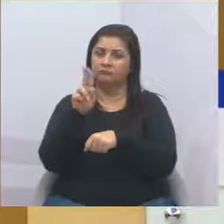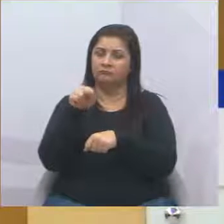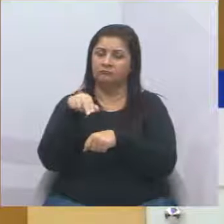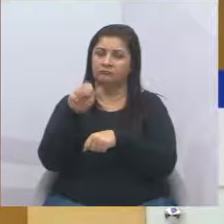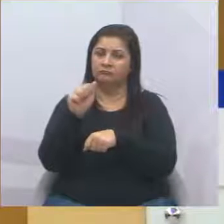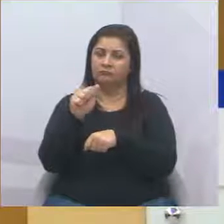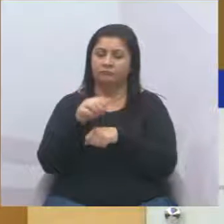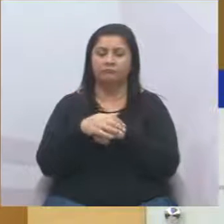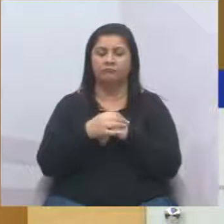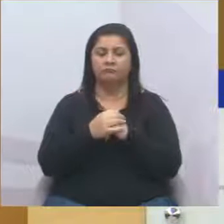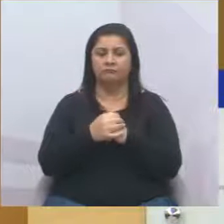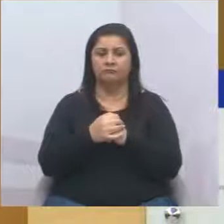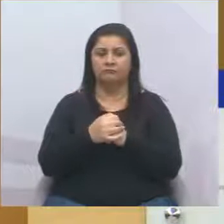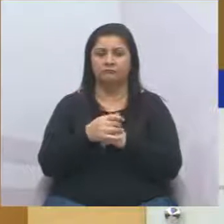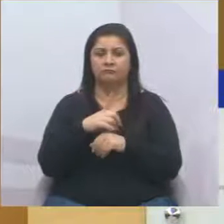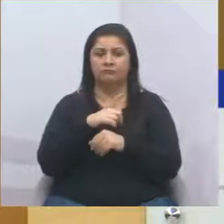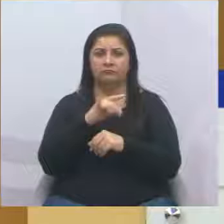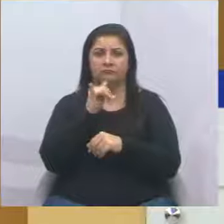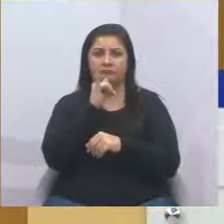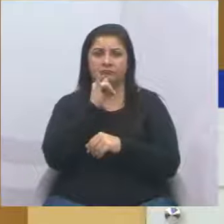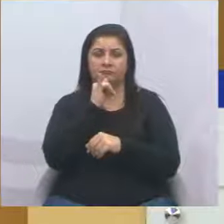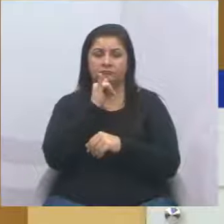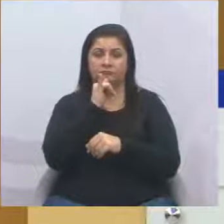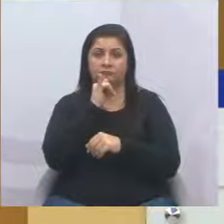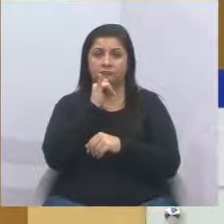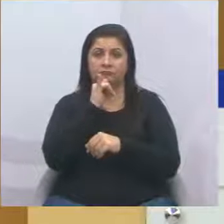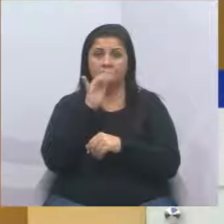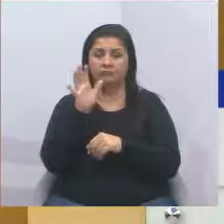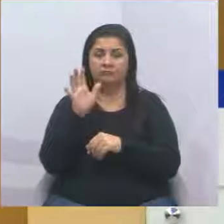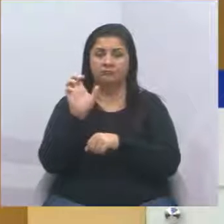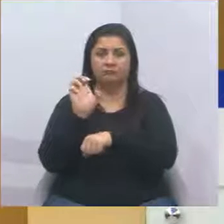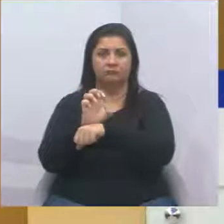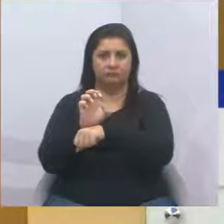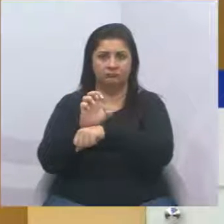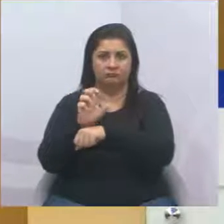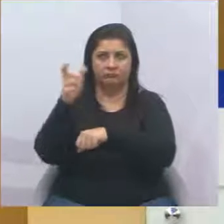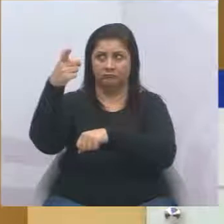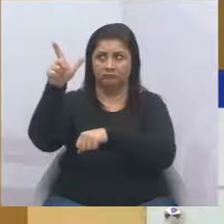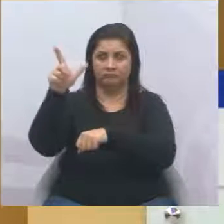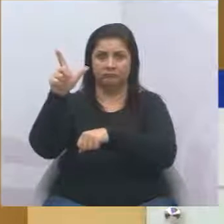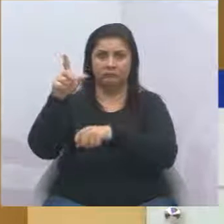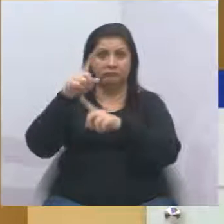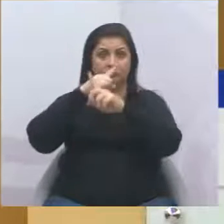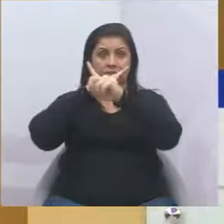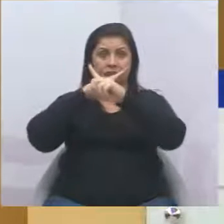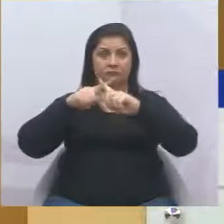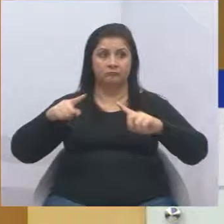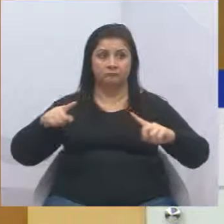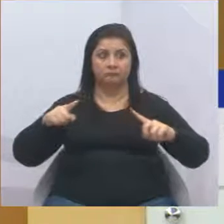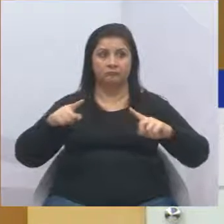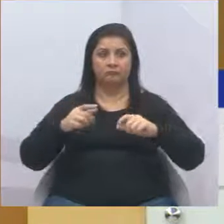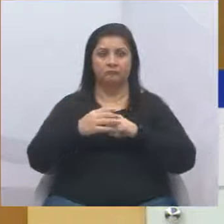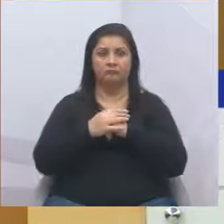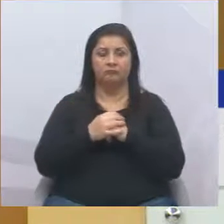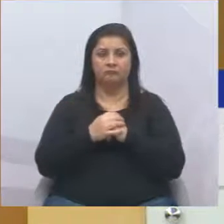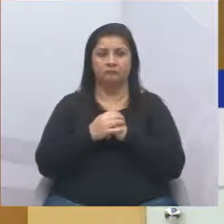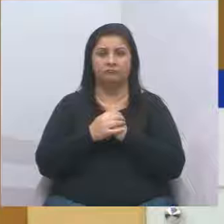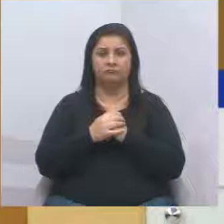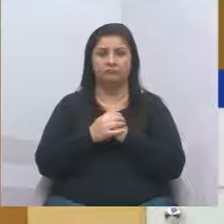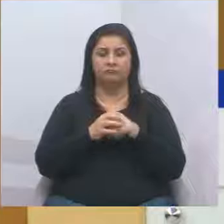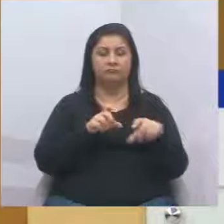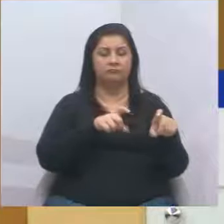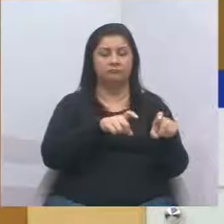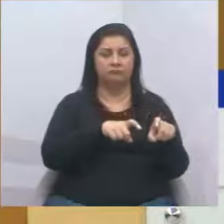cidade. Existem, por exemplo, estados hoje que proíbem, por exemplo, o